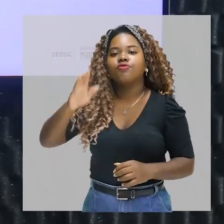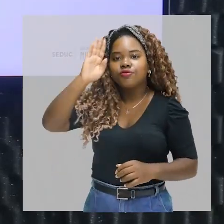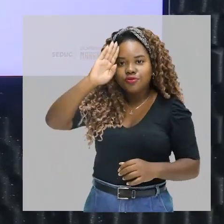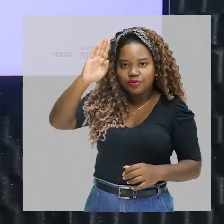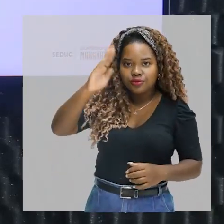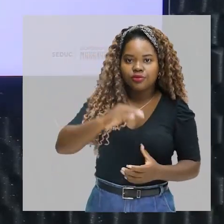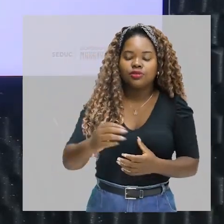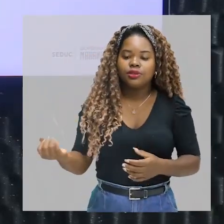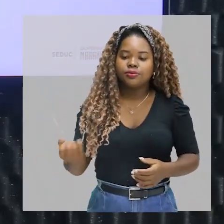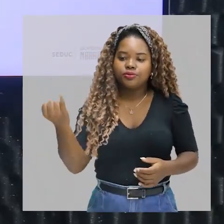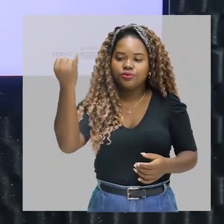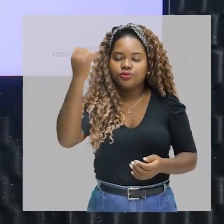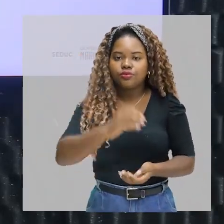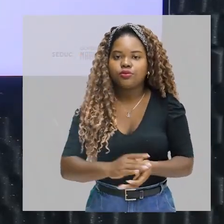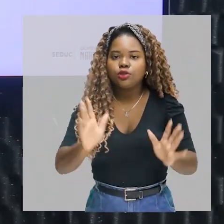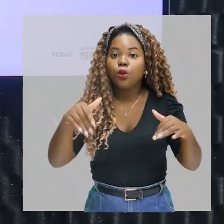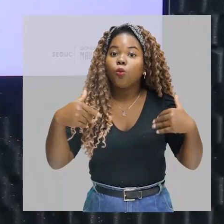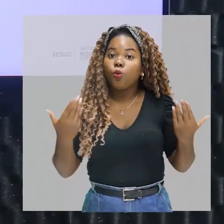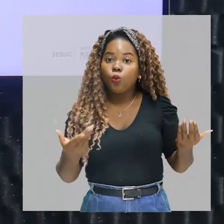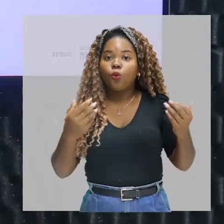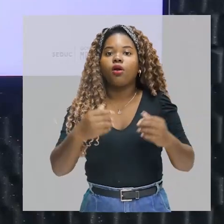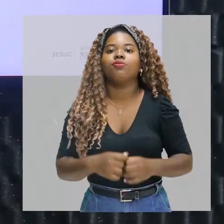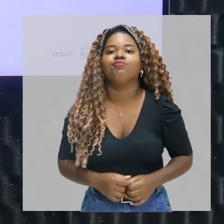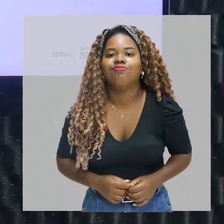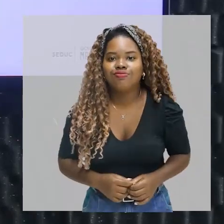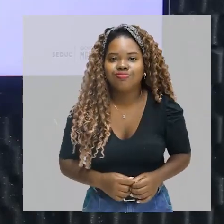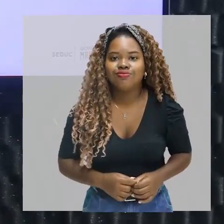muito importante, que é o princípio da